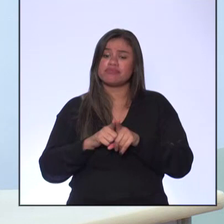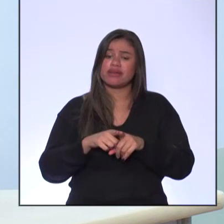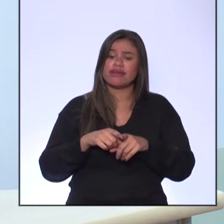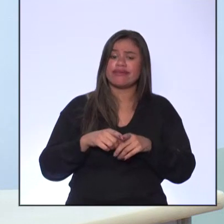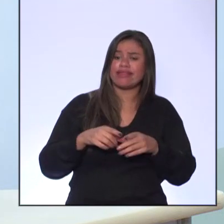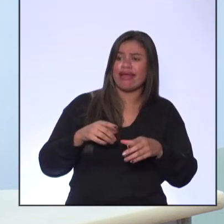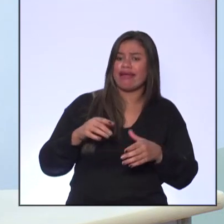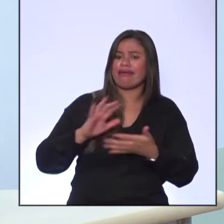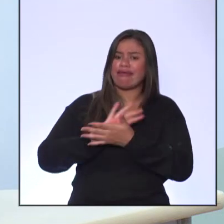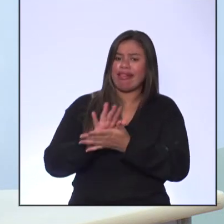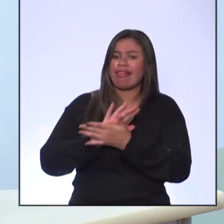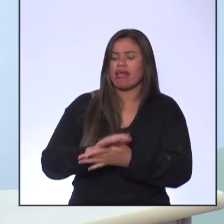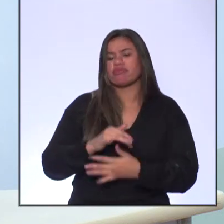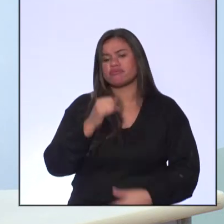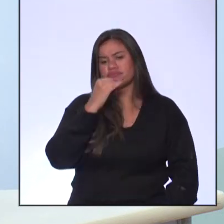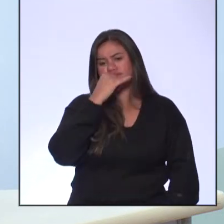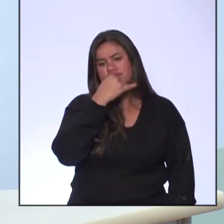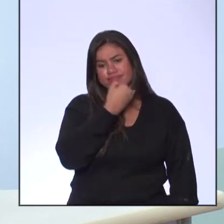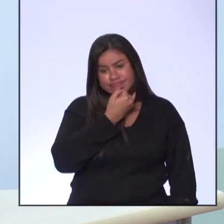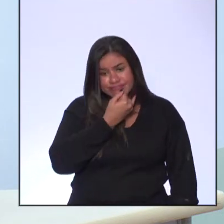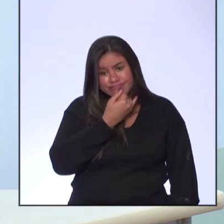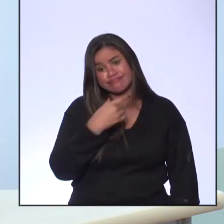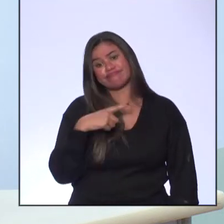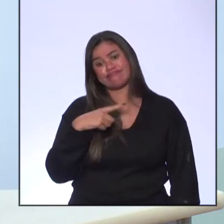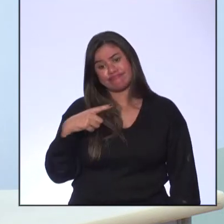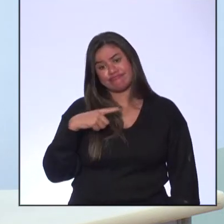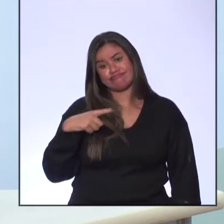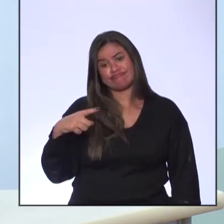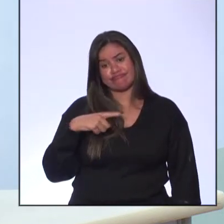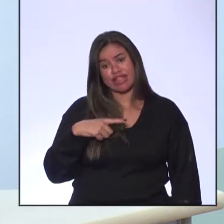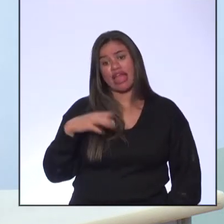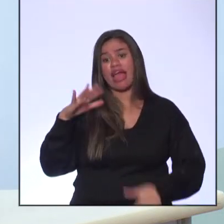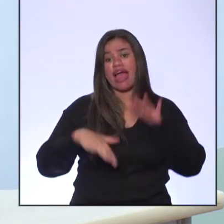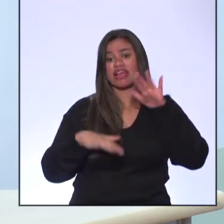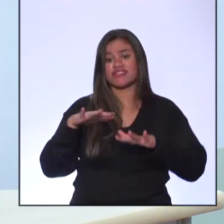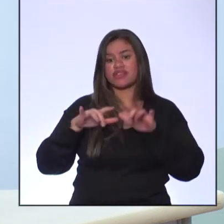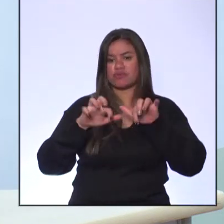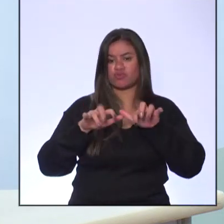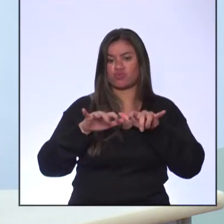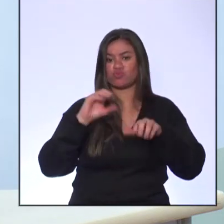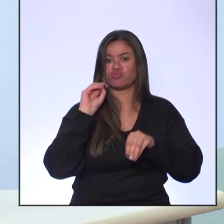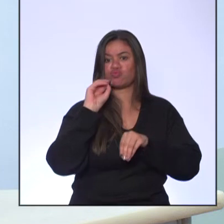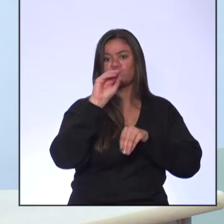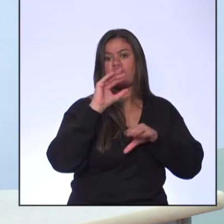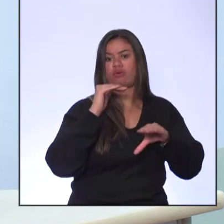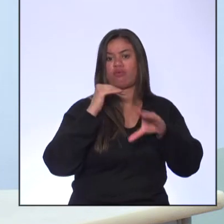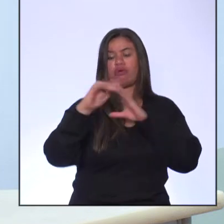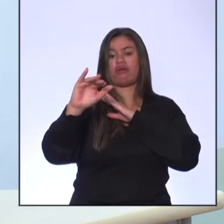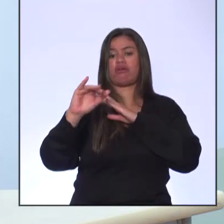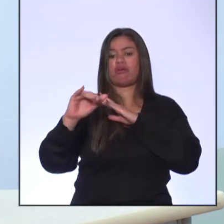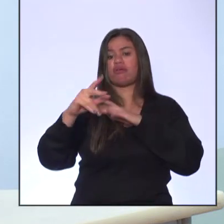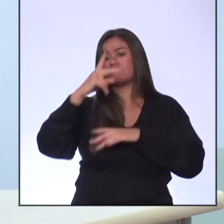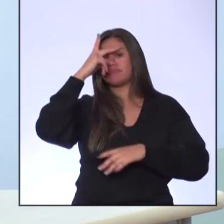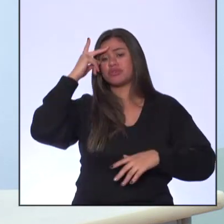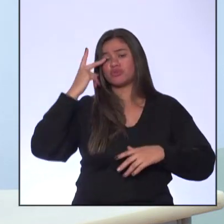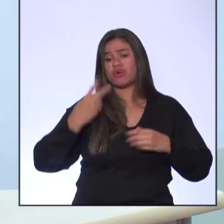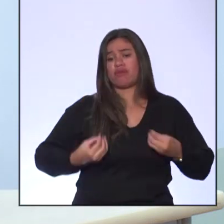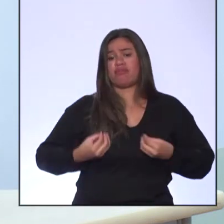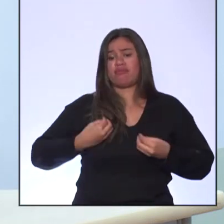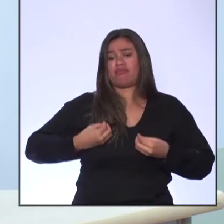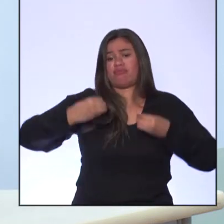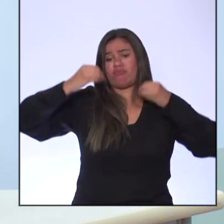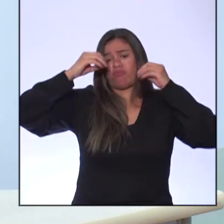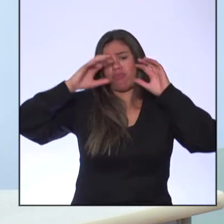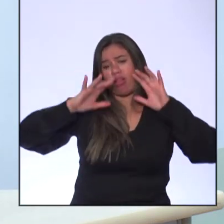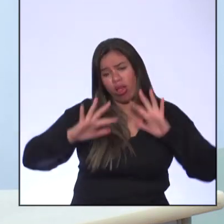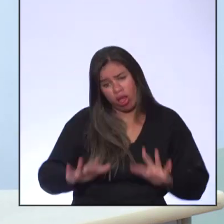comentário, né? O quanto um comentário nosso, às vezes, pode colocar a perder toda uma vida de uma pessoa, toda